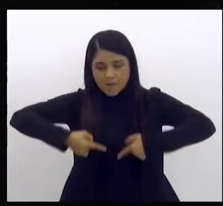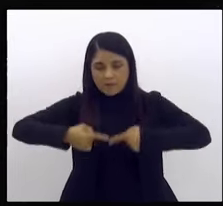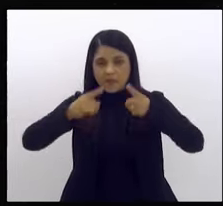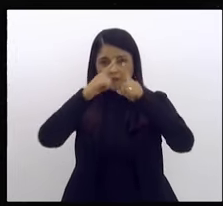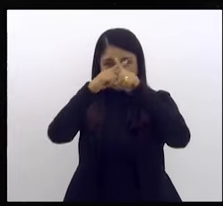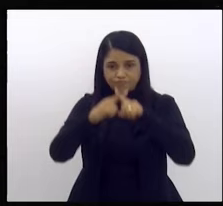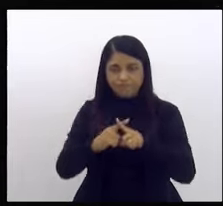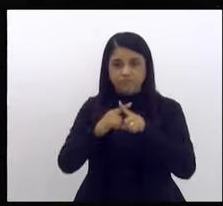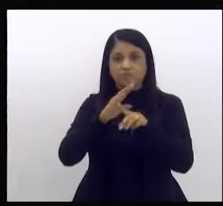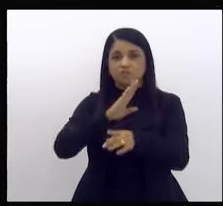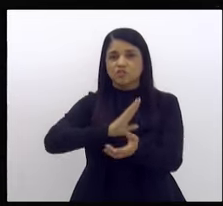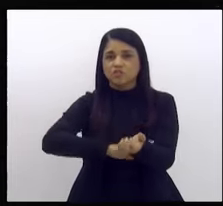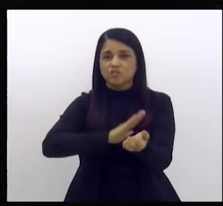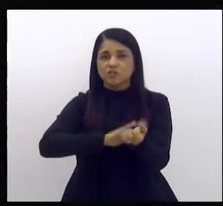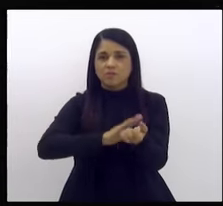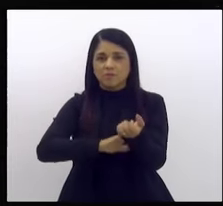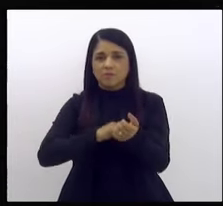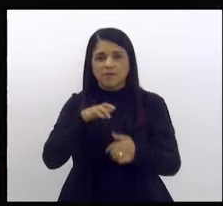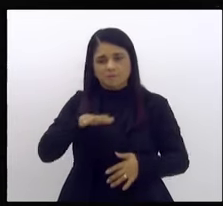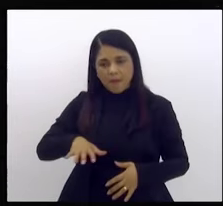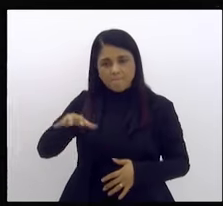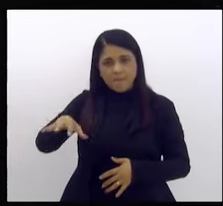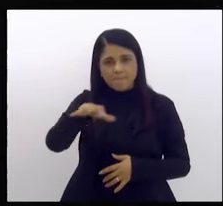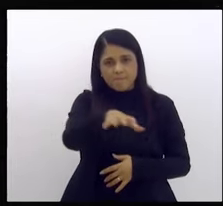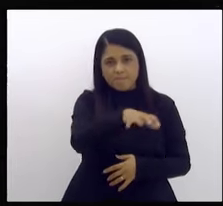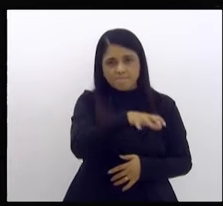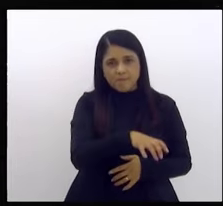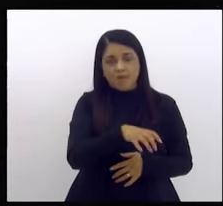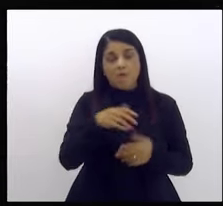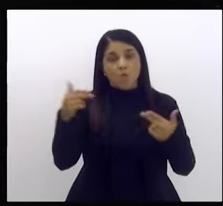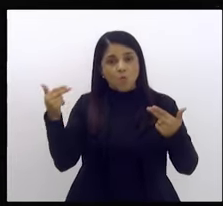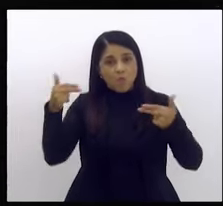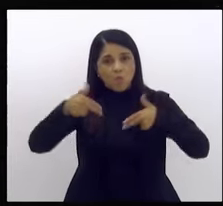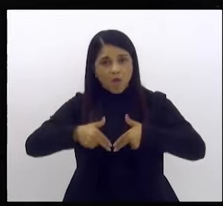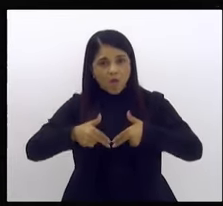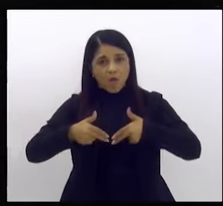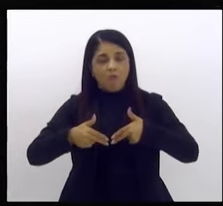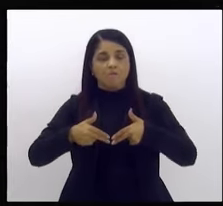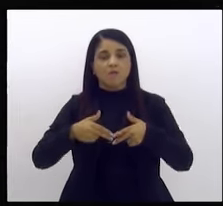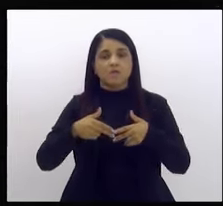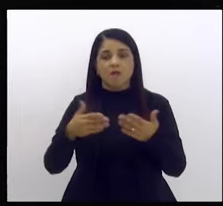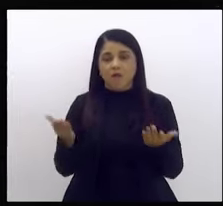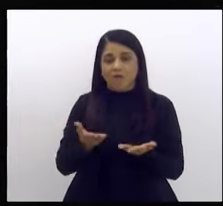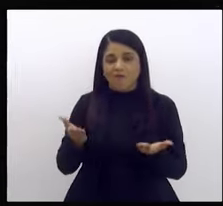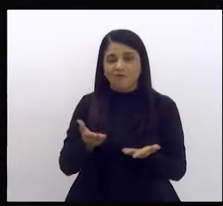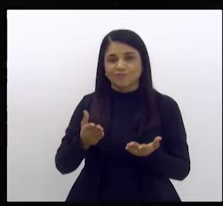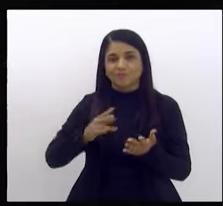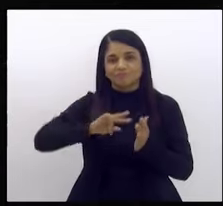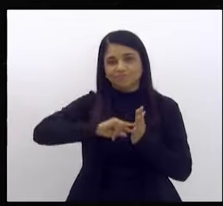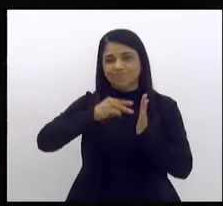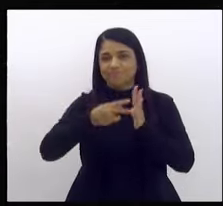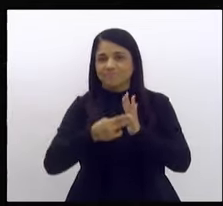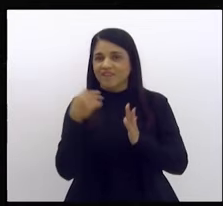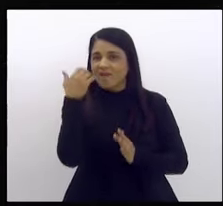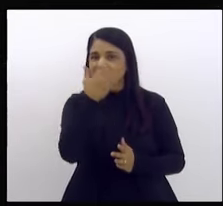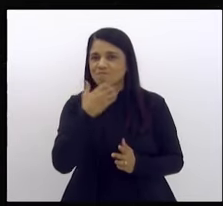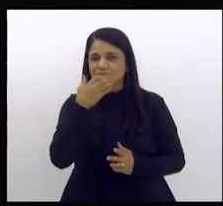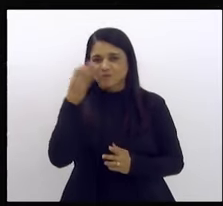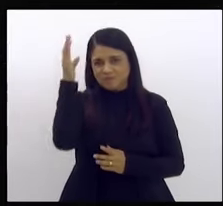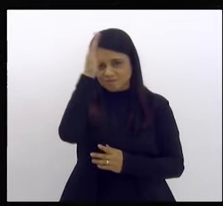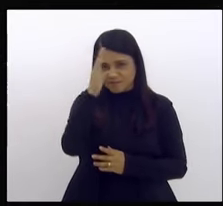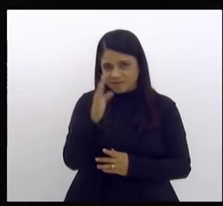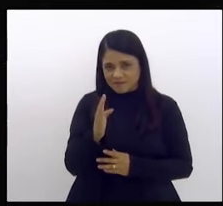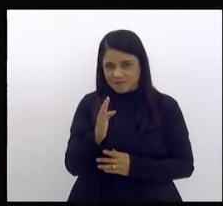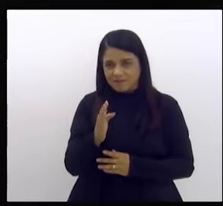cada território, mas que o rap nacional hoje é uma atualização da música popular brasileira. Então, se a gente